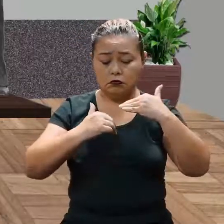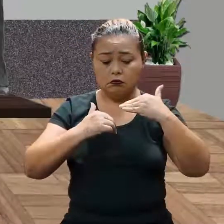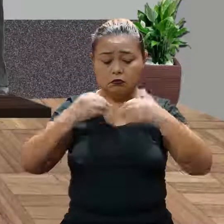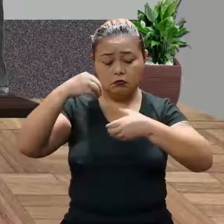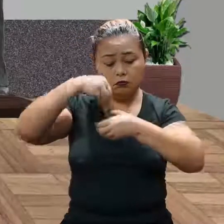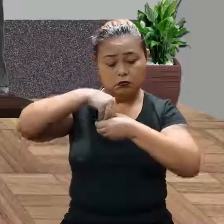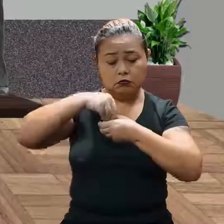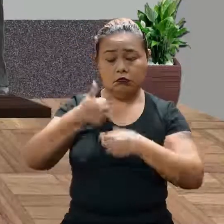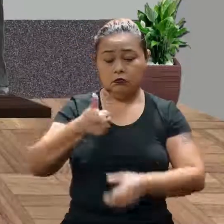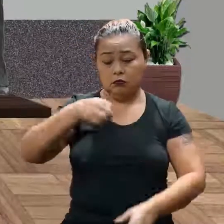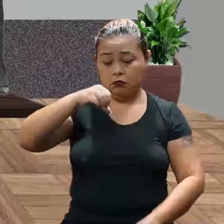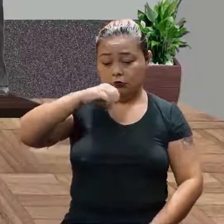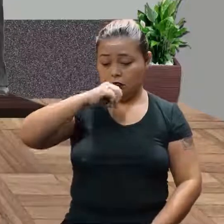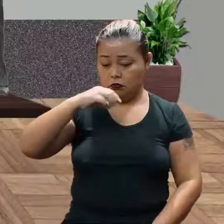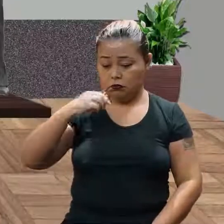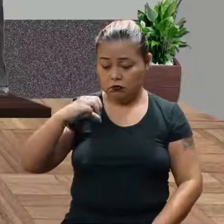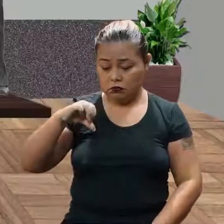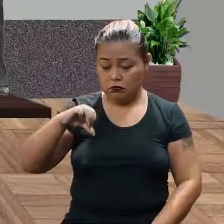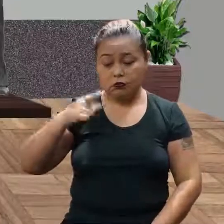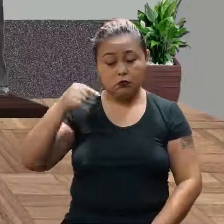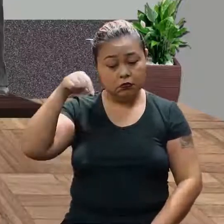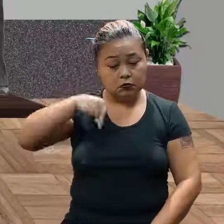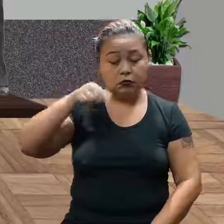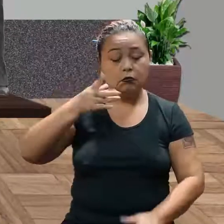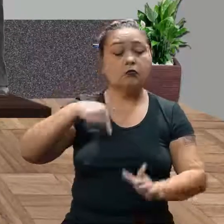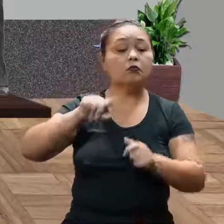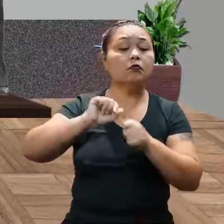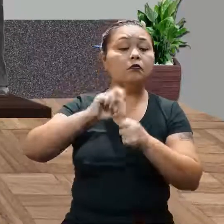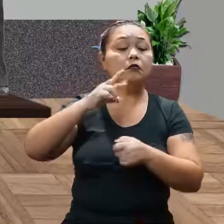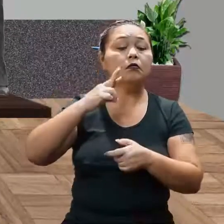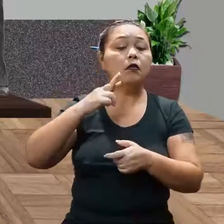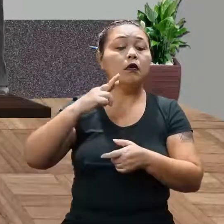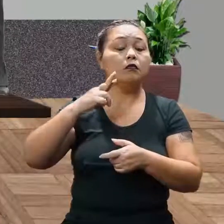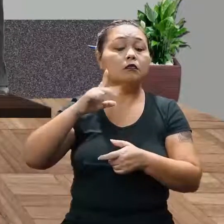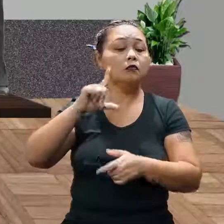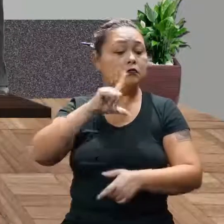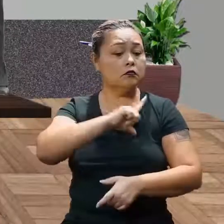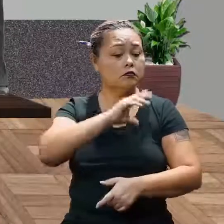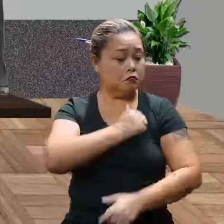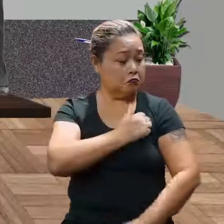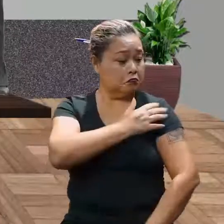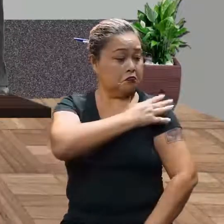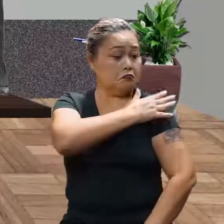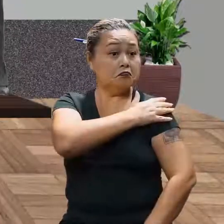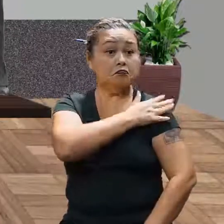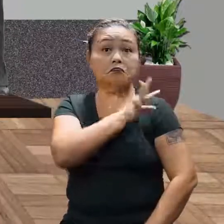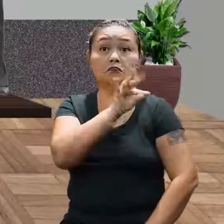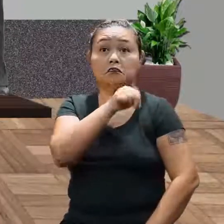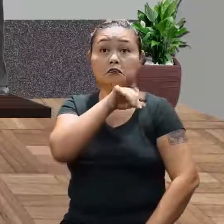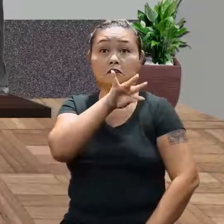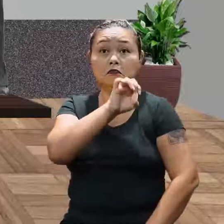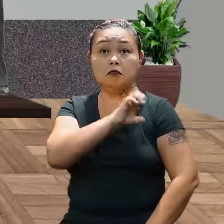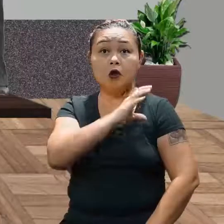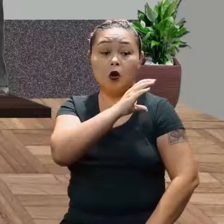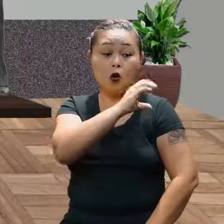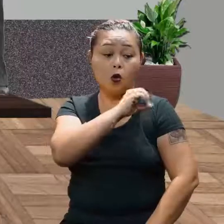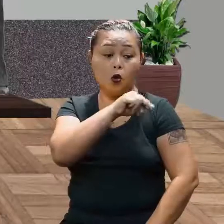Em 1909, quando ele vai estar aqui, vocês vão ver que ele já está com a patente de